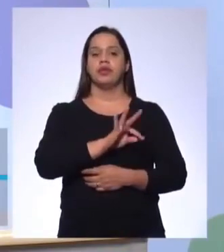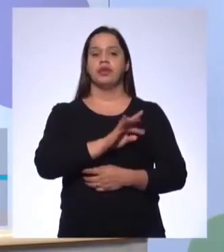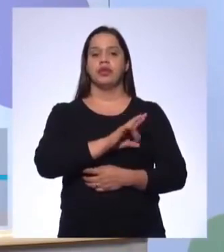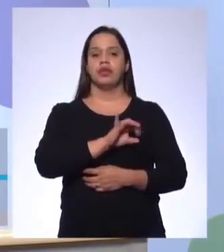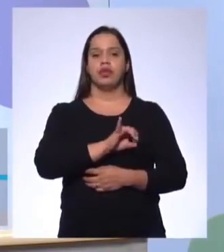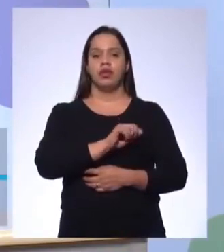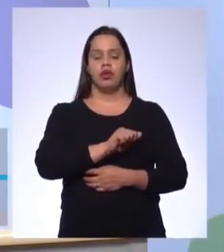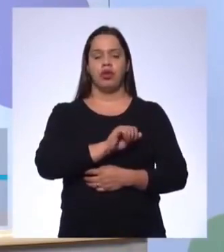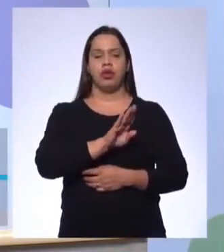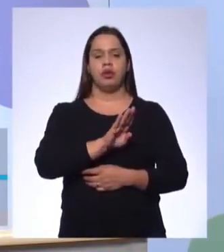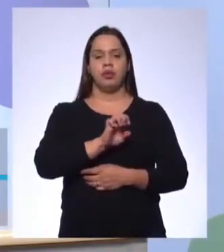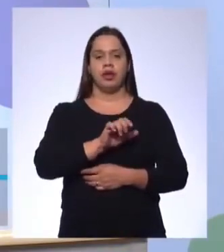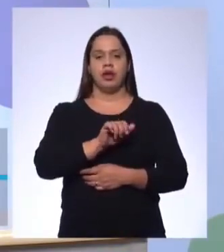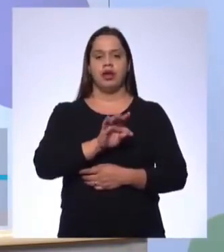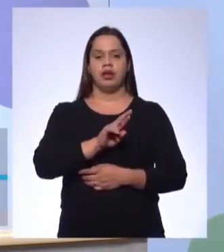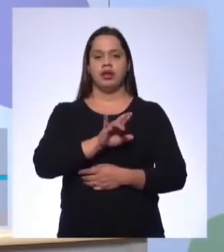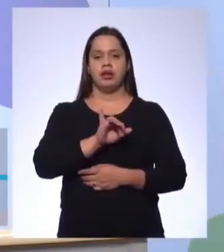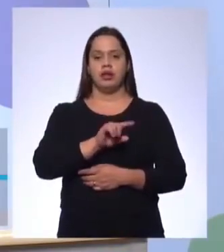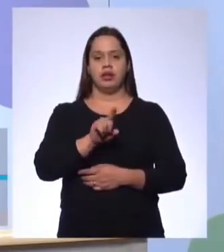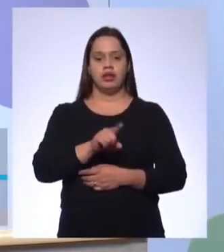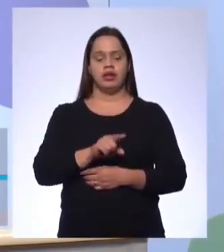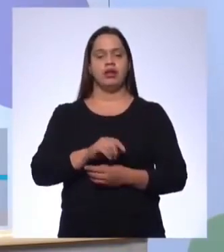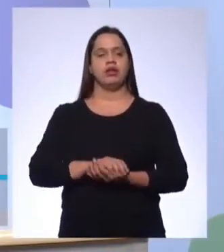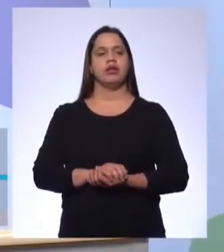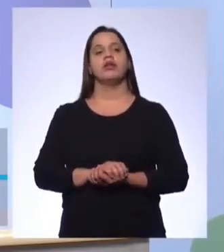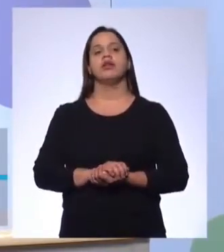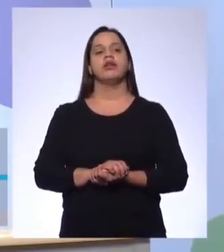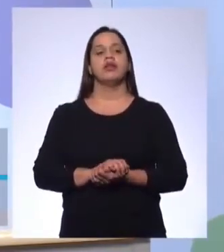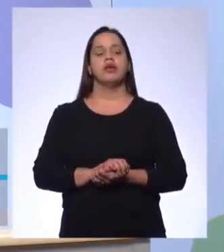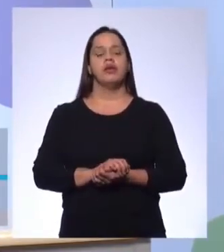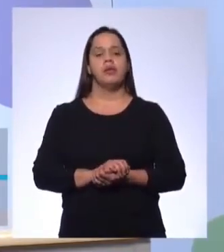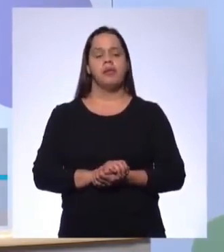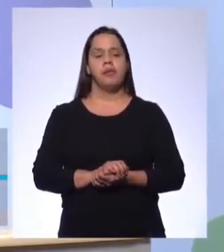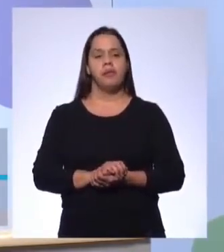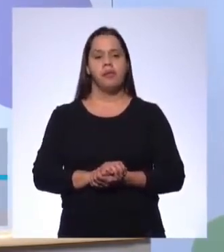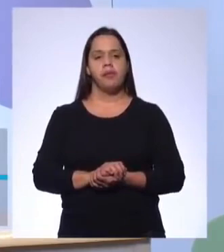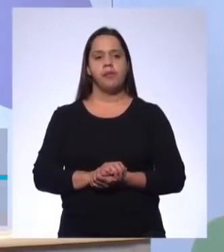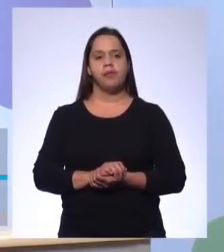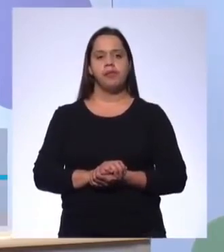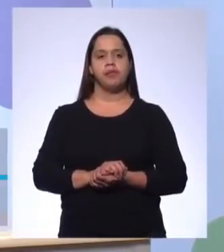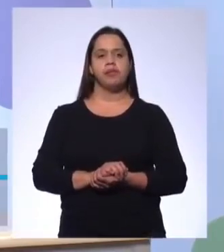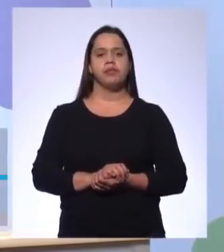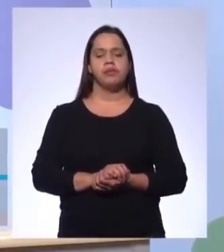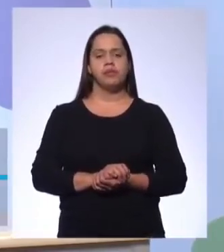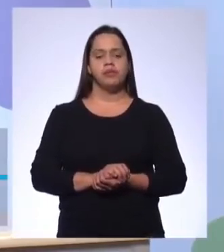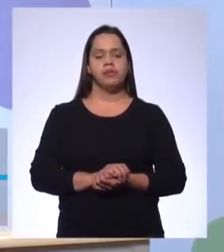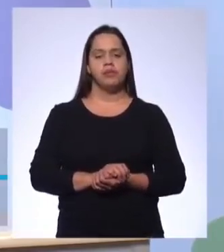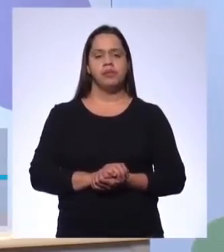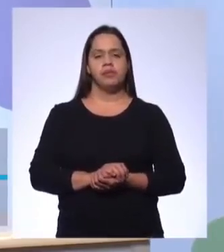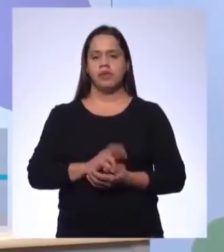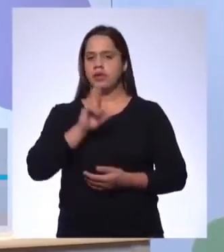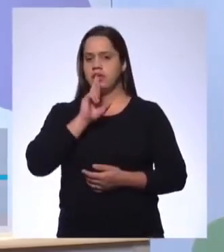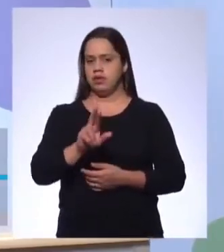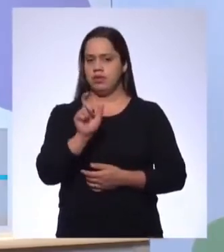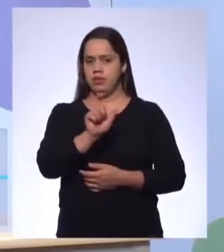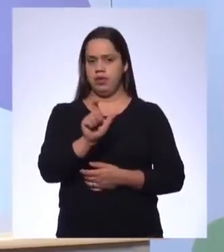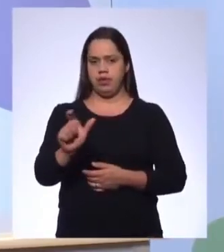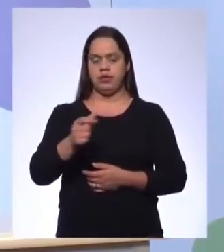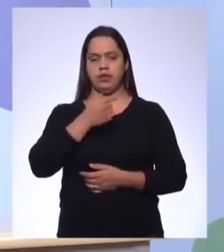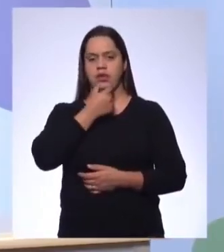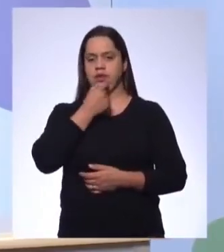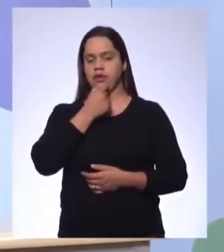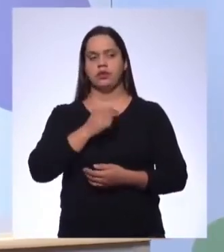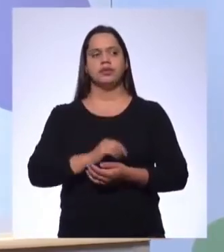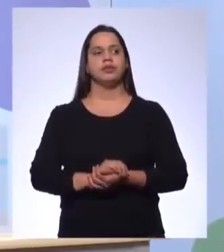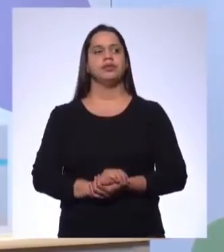ela respondeu 1 Cyclone, 2 India, 3 1970, 1970 e 4 300,000